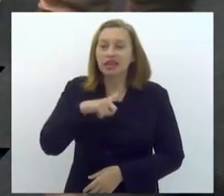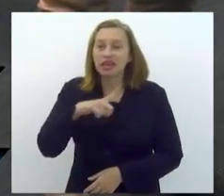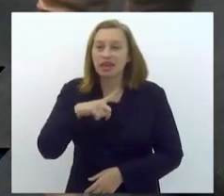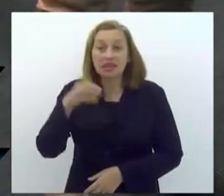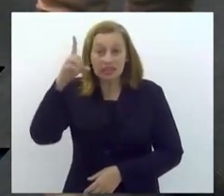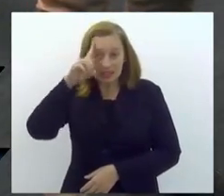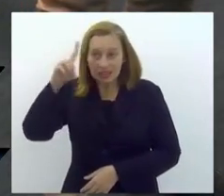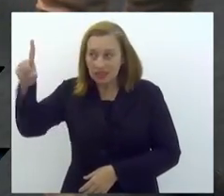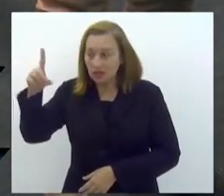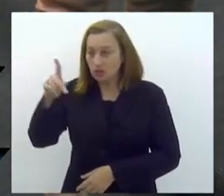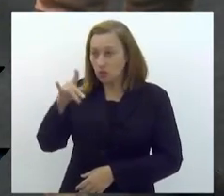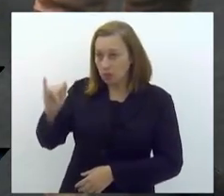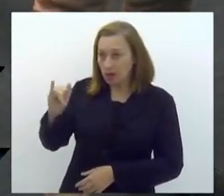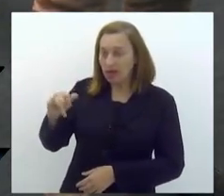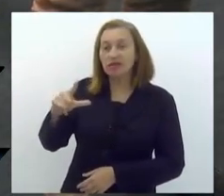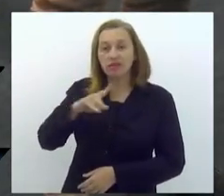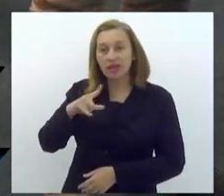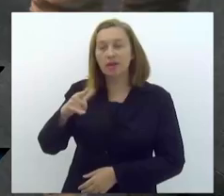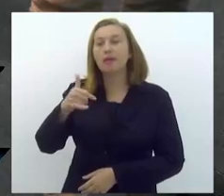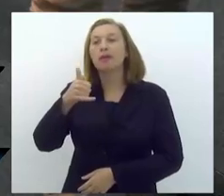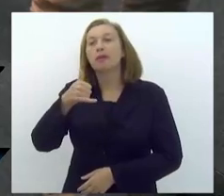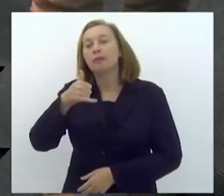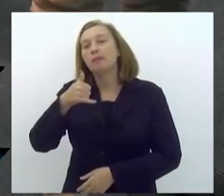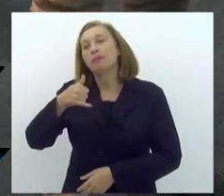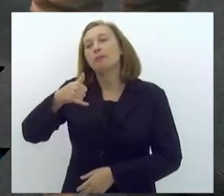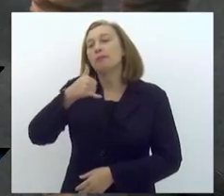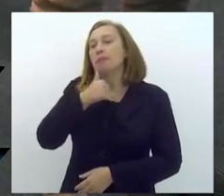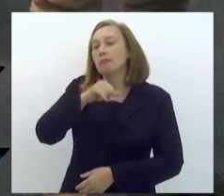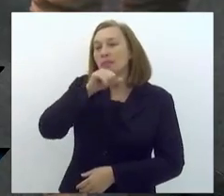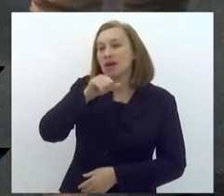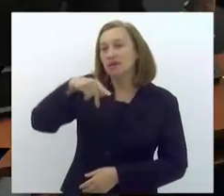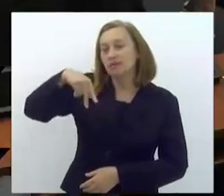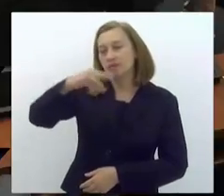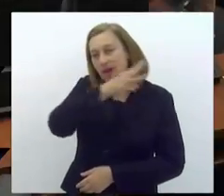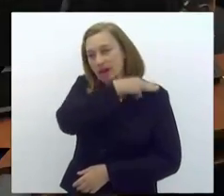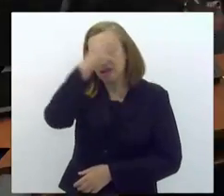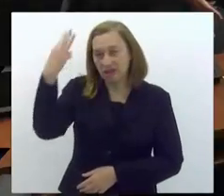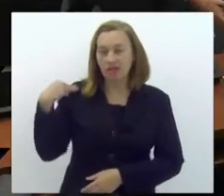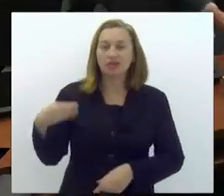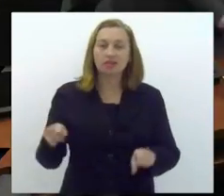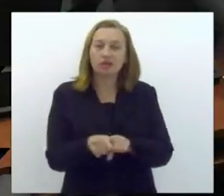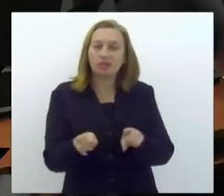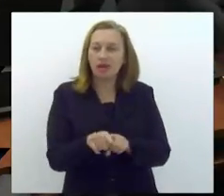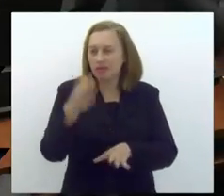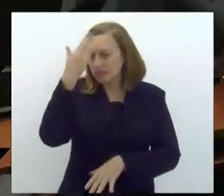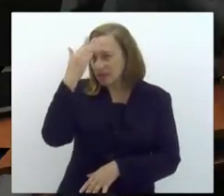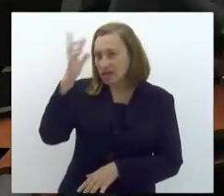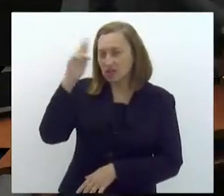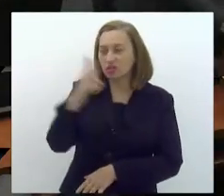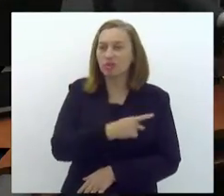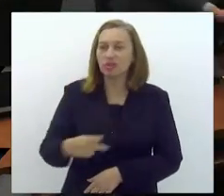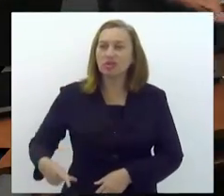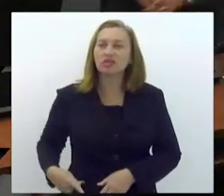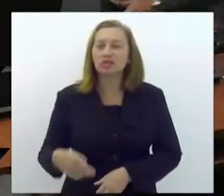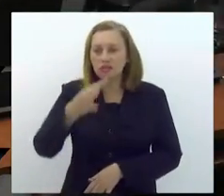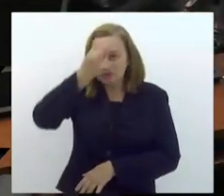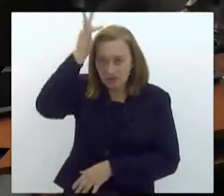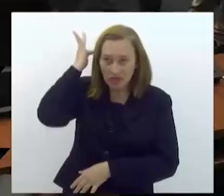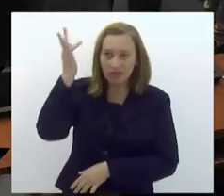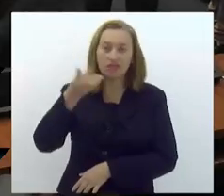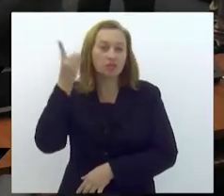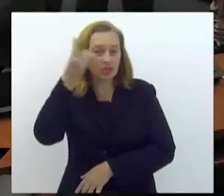e Maria como mãe muito obrigado senhor presidente Obrigado Deputado Márcio Alberto deputado federal